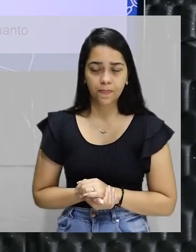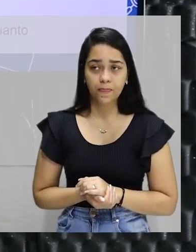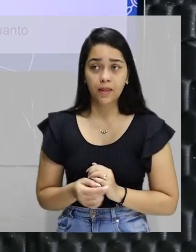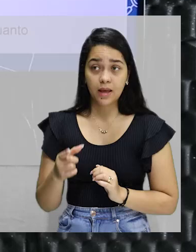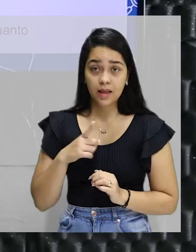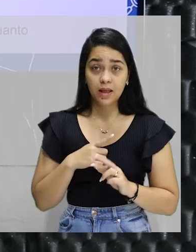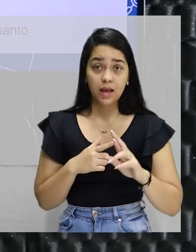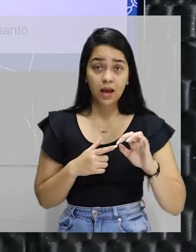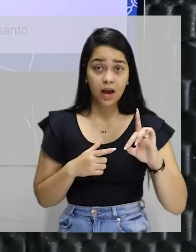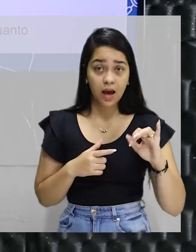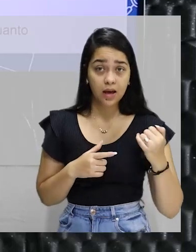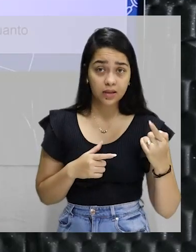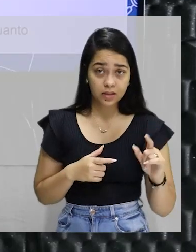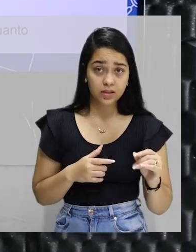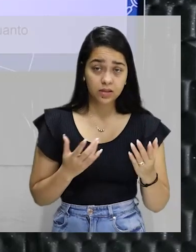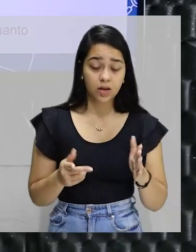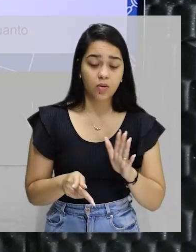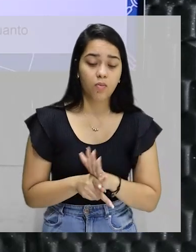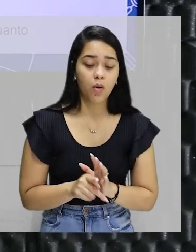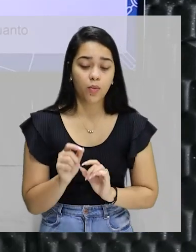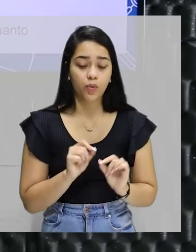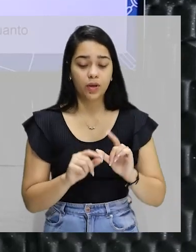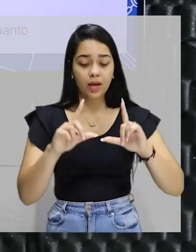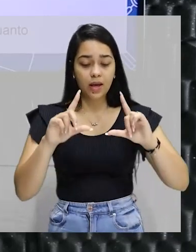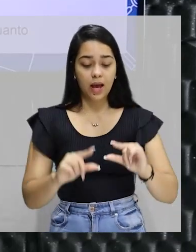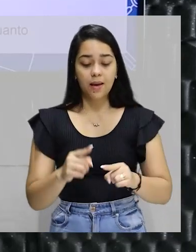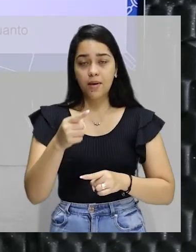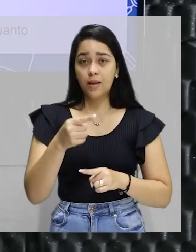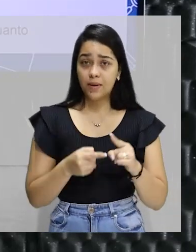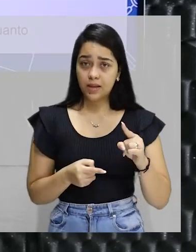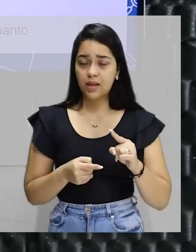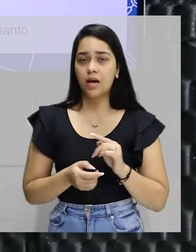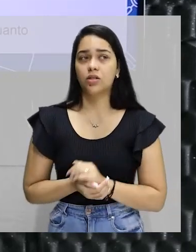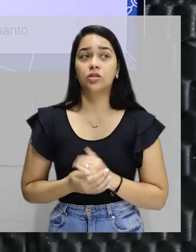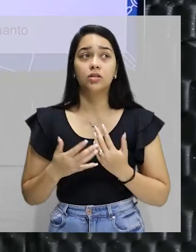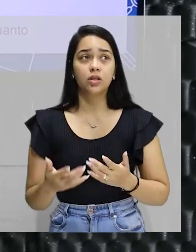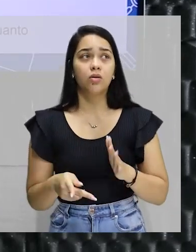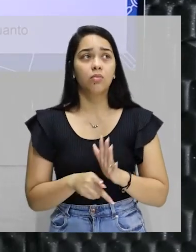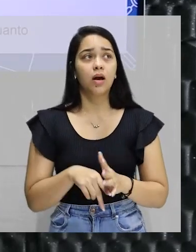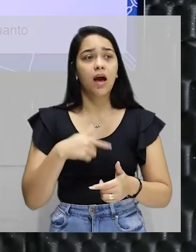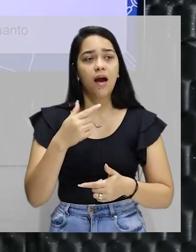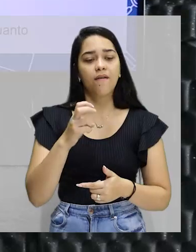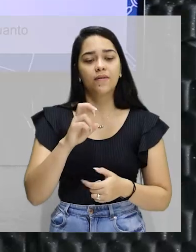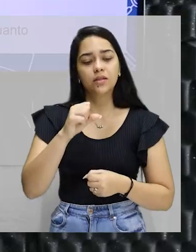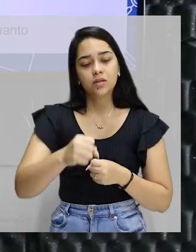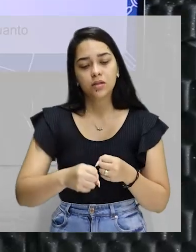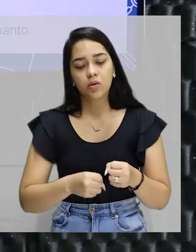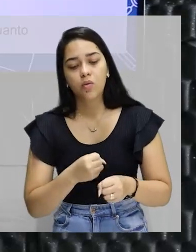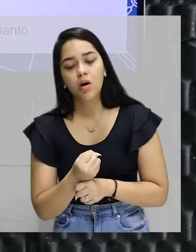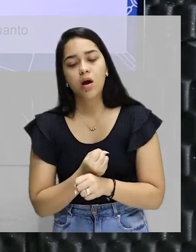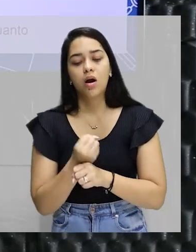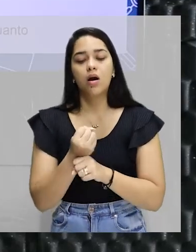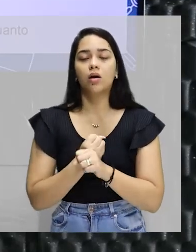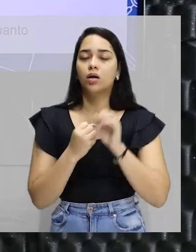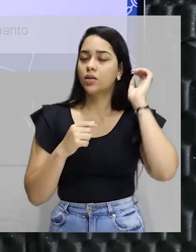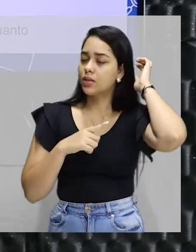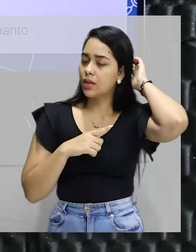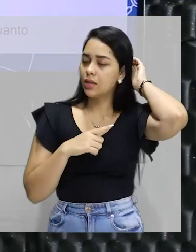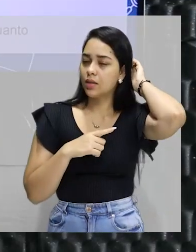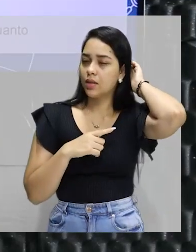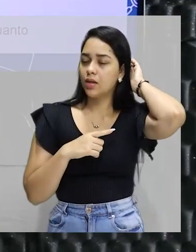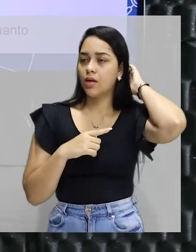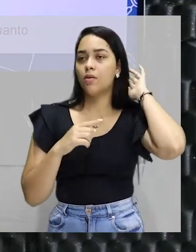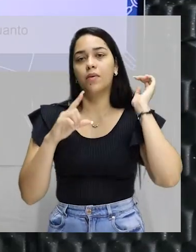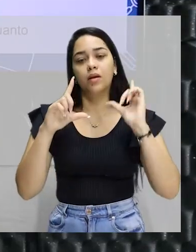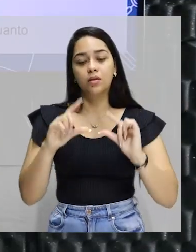a radiação, né, o nível de radiação, ela caia pela metade. Então, a cada 25 anos, eu vou ter uma redução